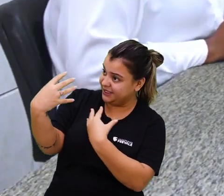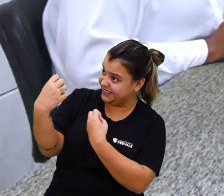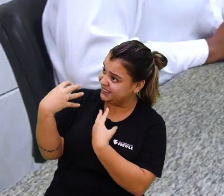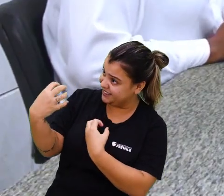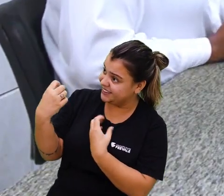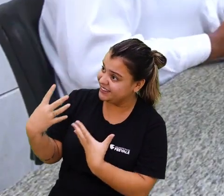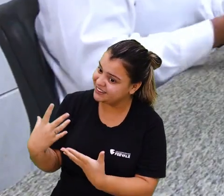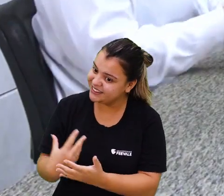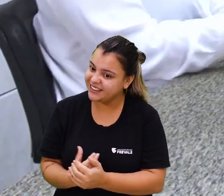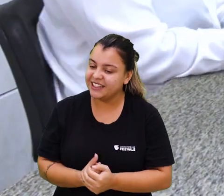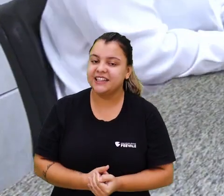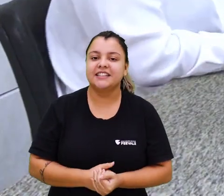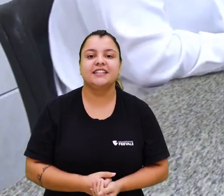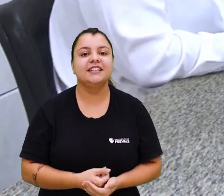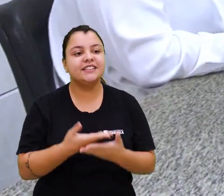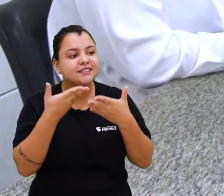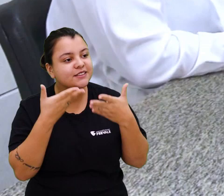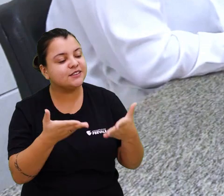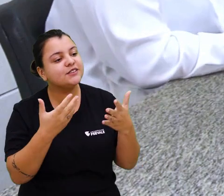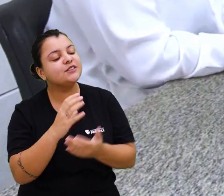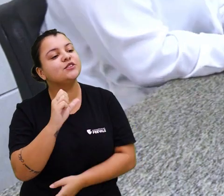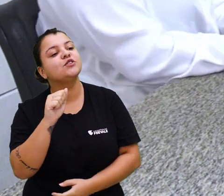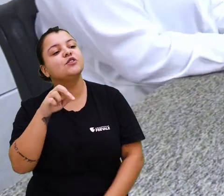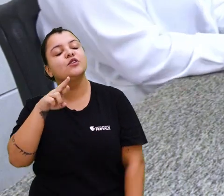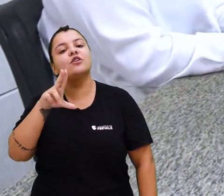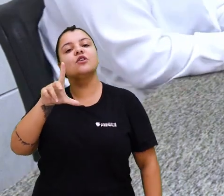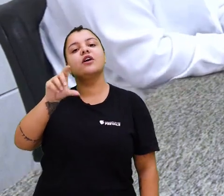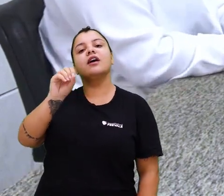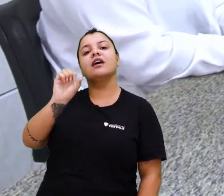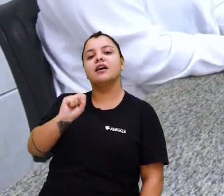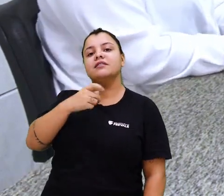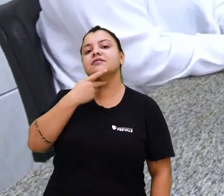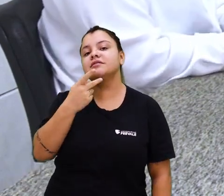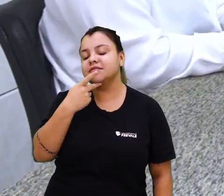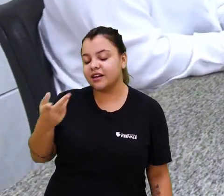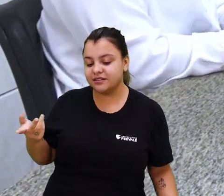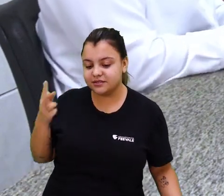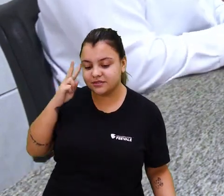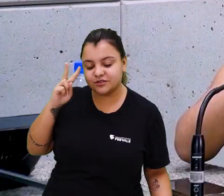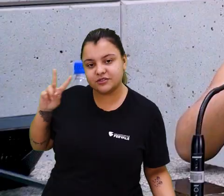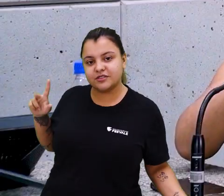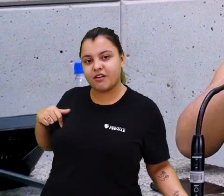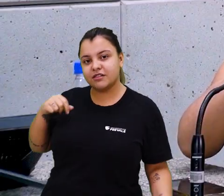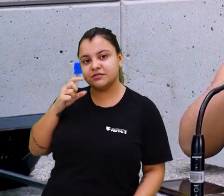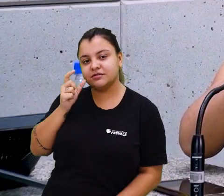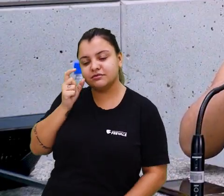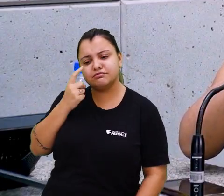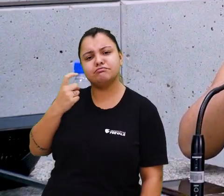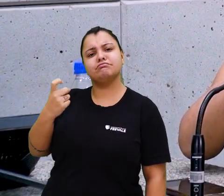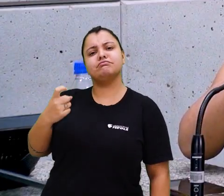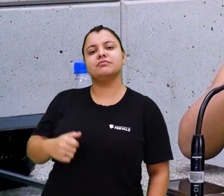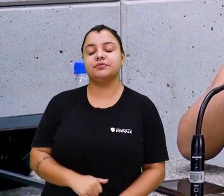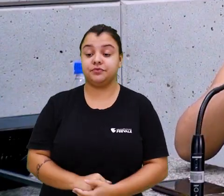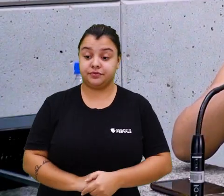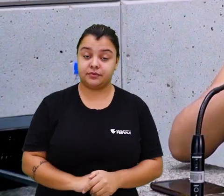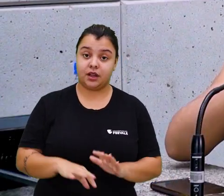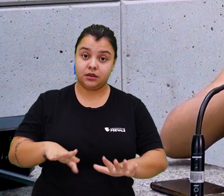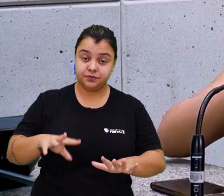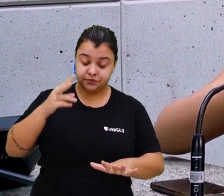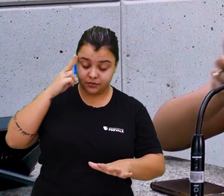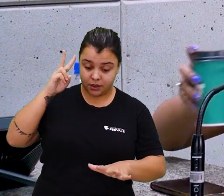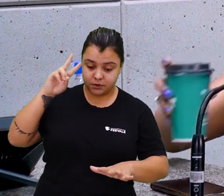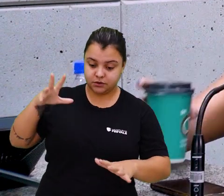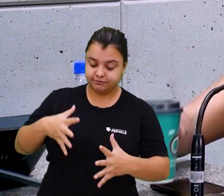passa e agora tu cara e tu cara conta tua história eu tô curiosíssimo um é uma história assim